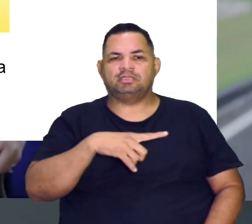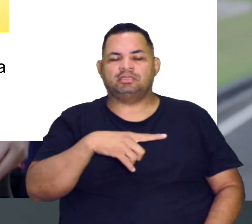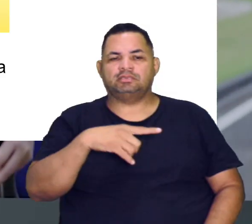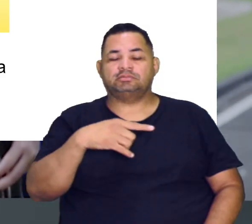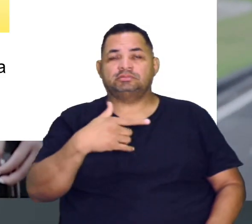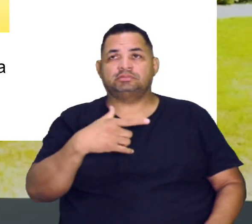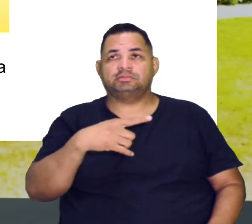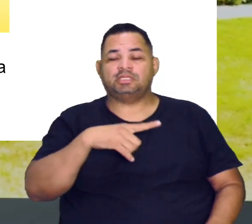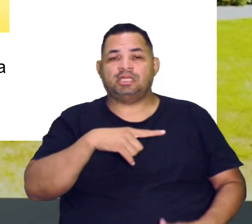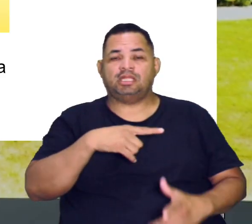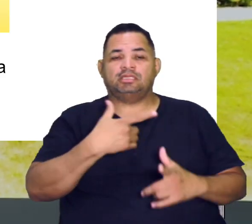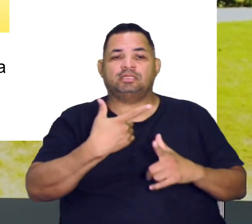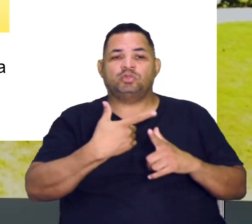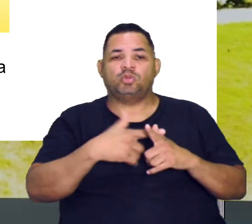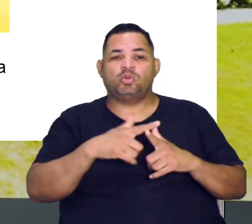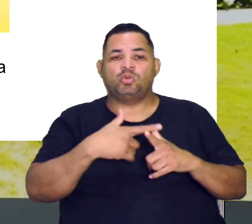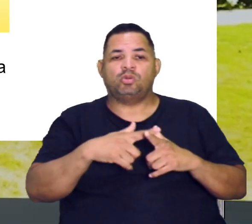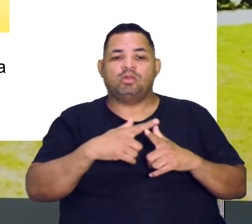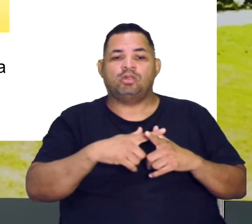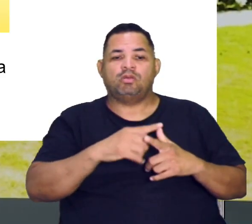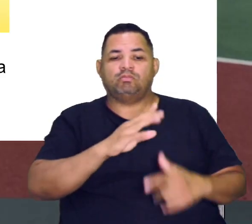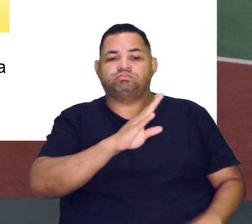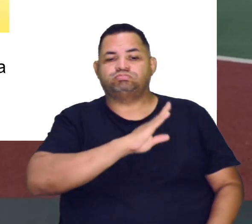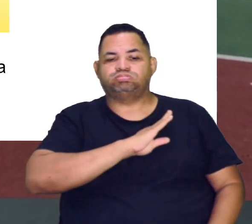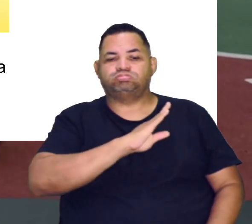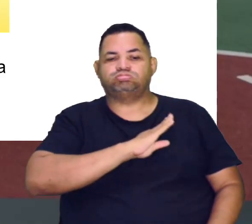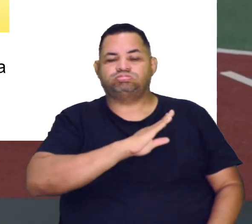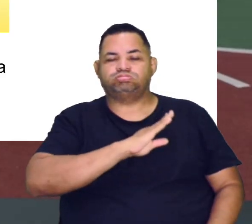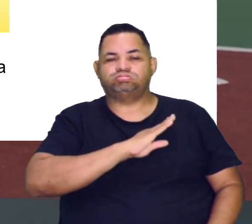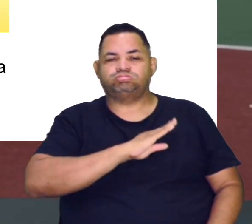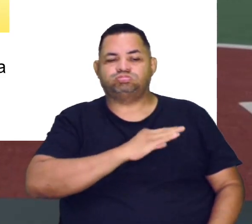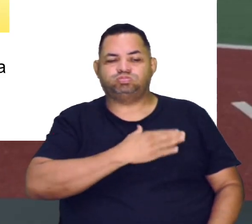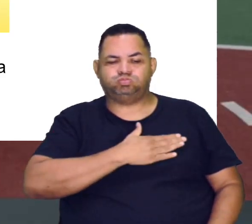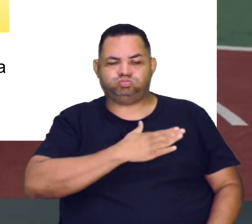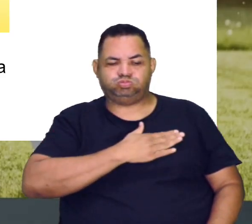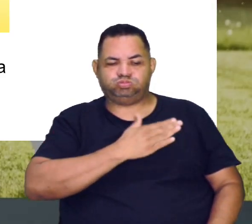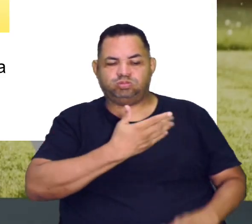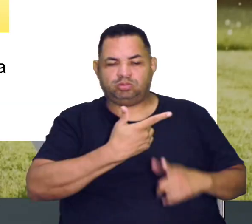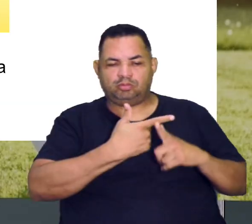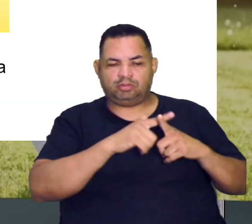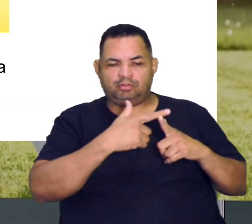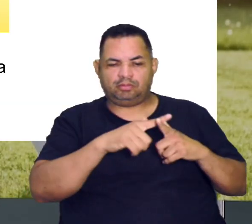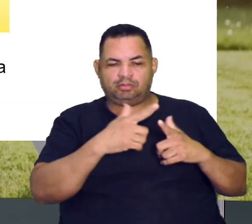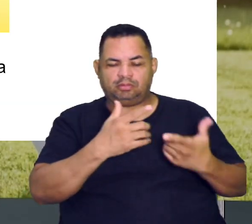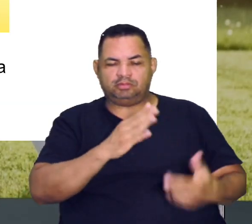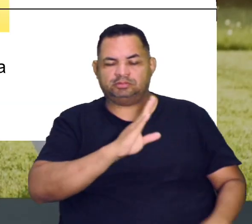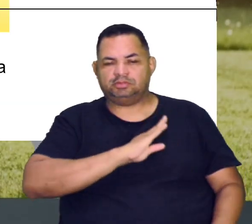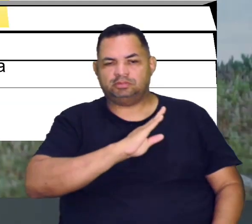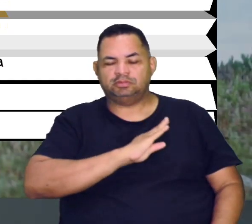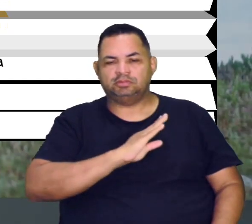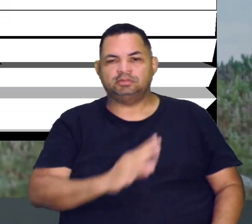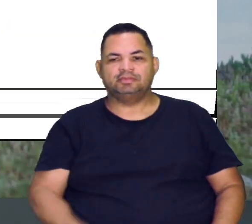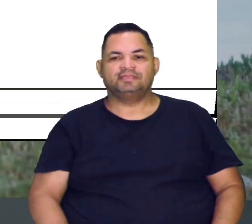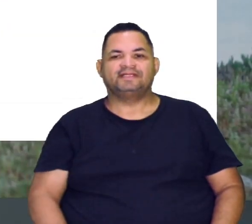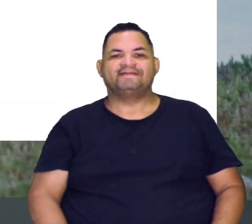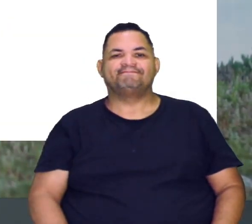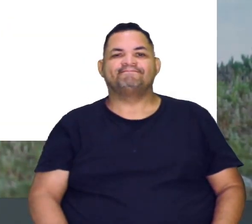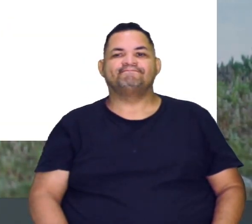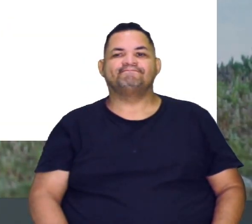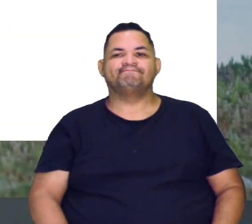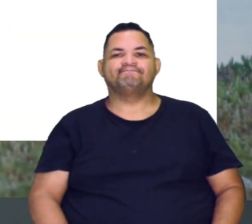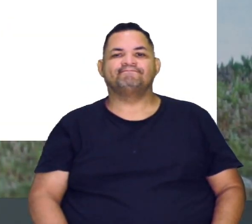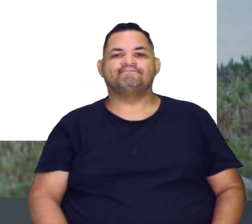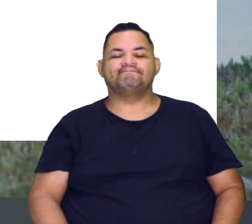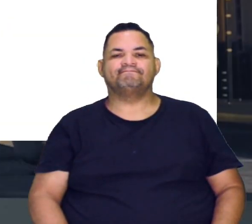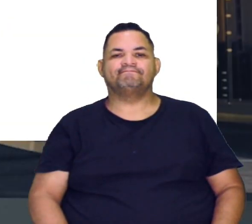trazendo um excesso de sobrecarga ao coração do indivíduo. Tudo bem? Perfeito, né?